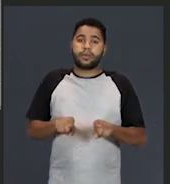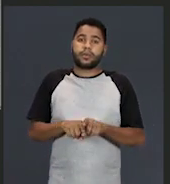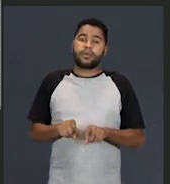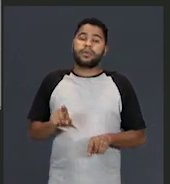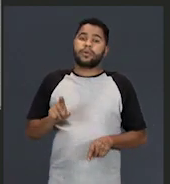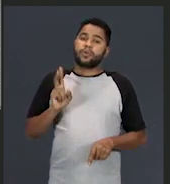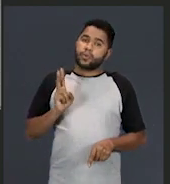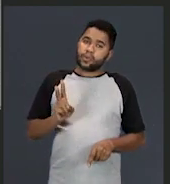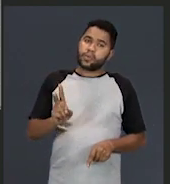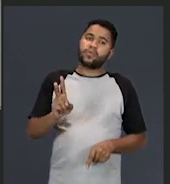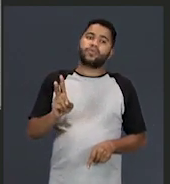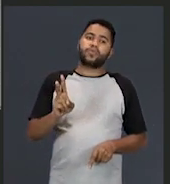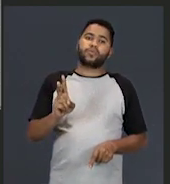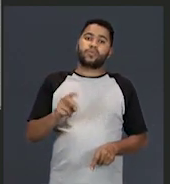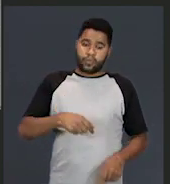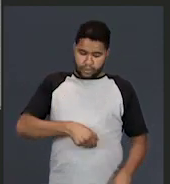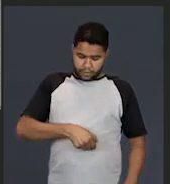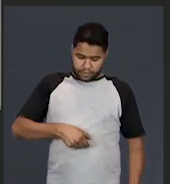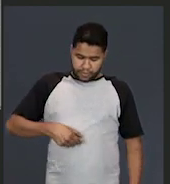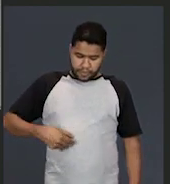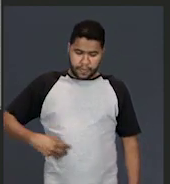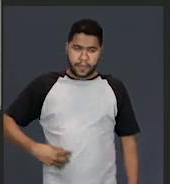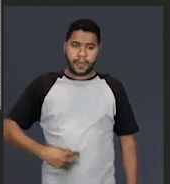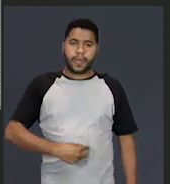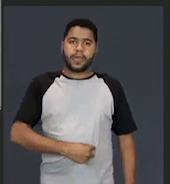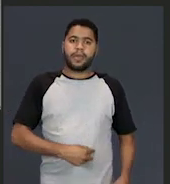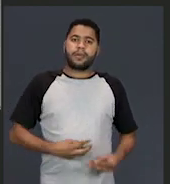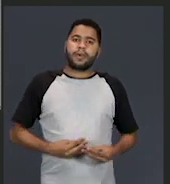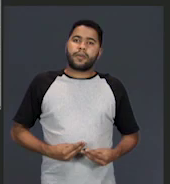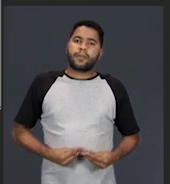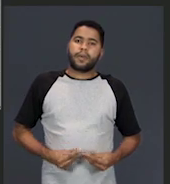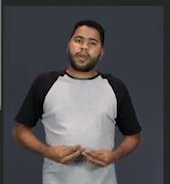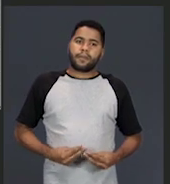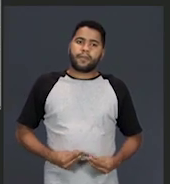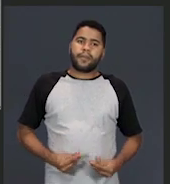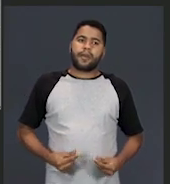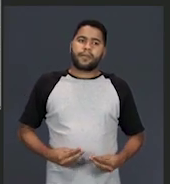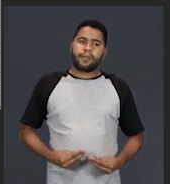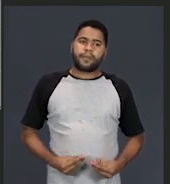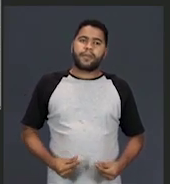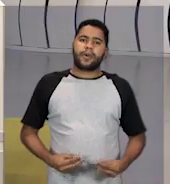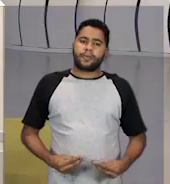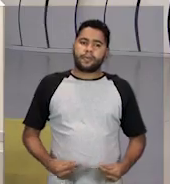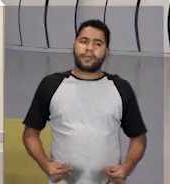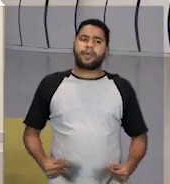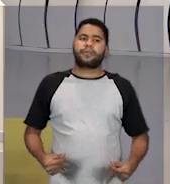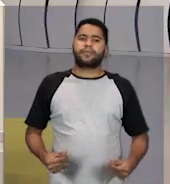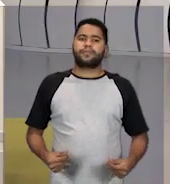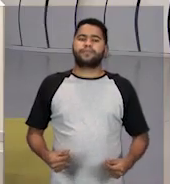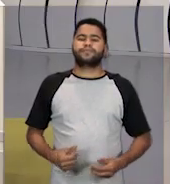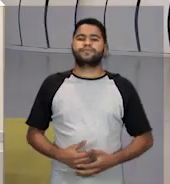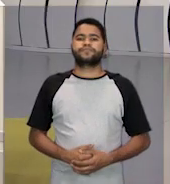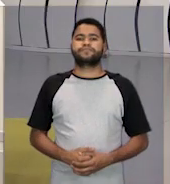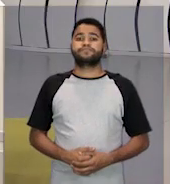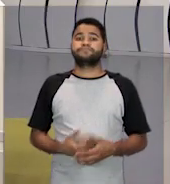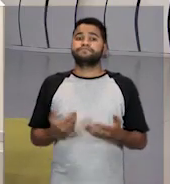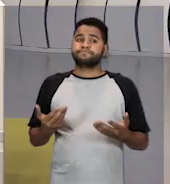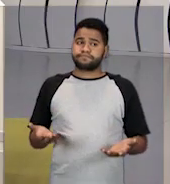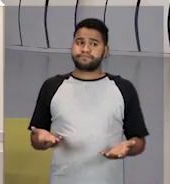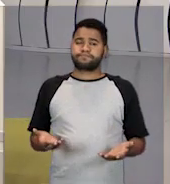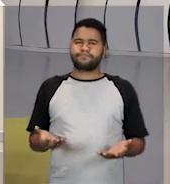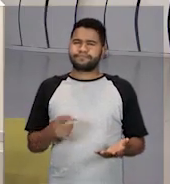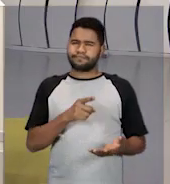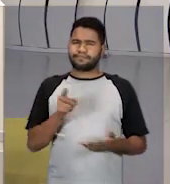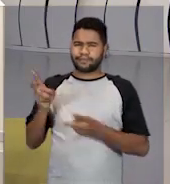vamos continuar aí no intestino, fragmentando aí, né, esse lipídio pelo suco entérico. Então, gente,